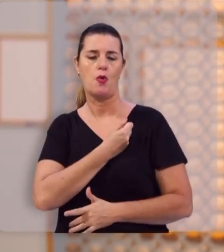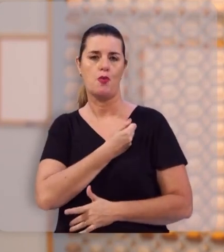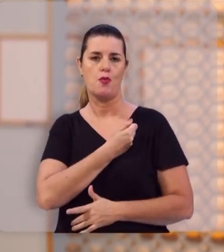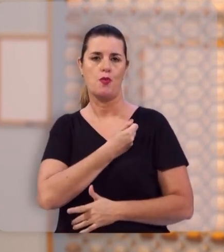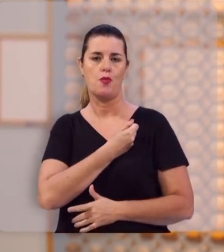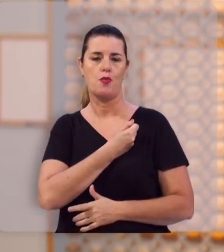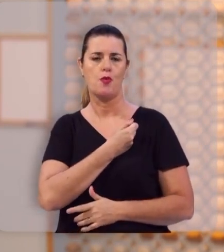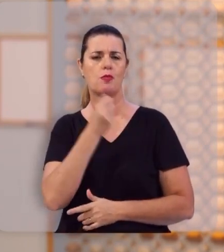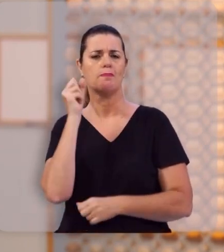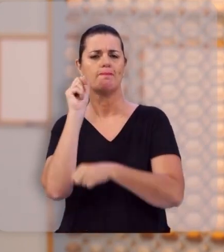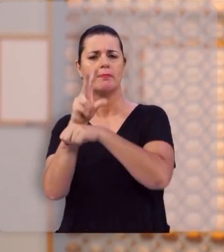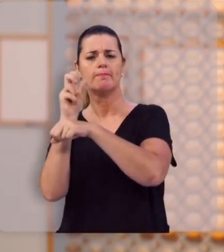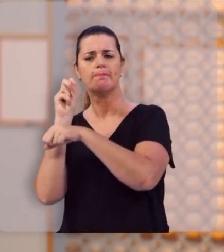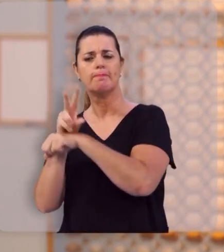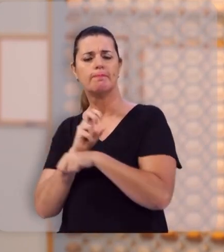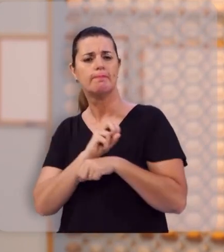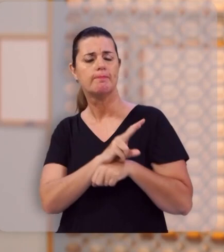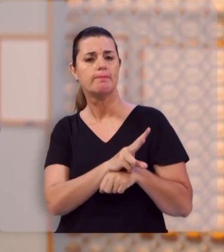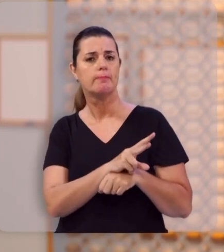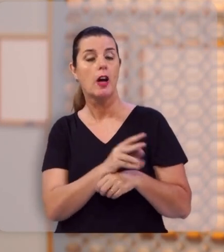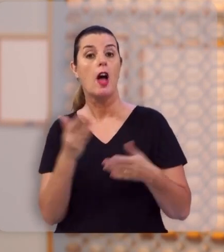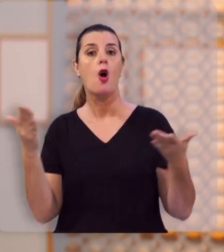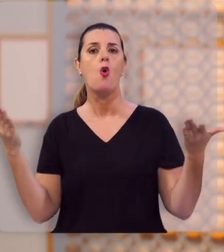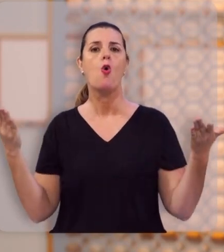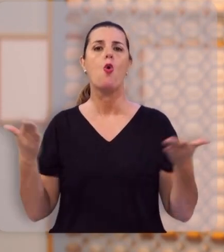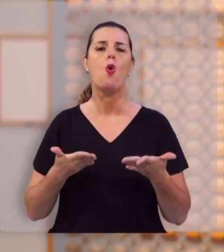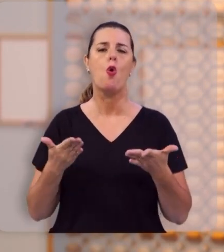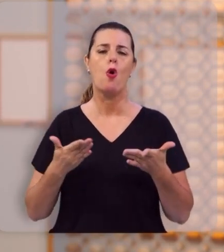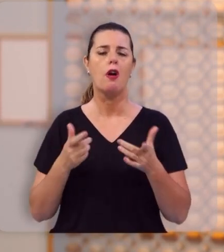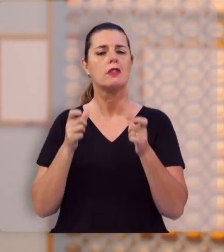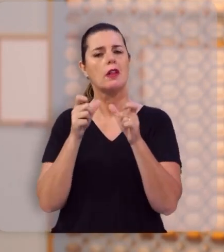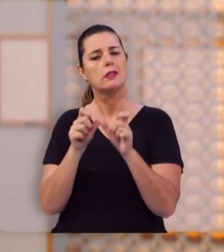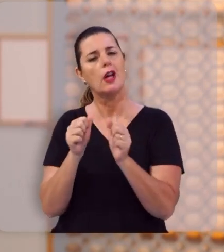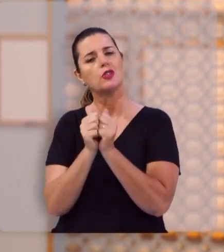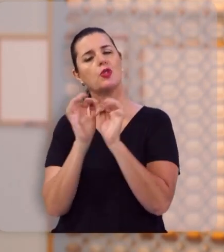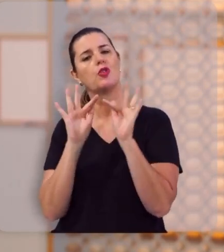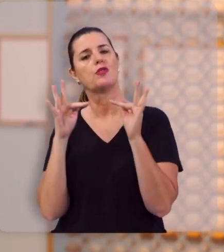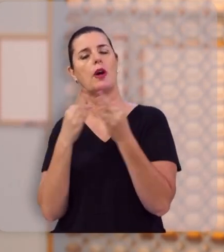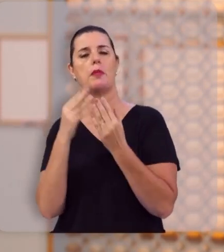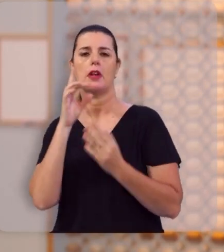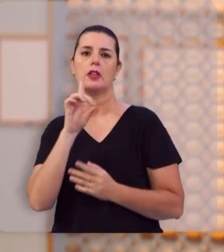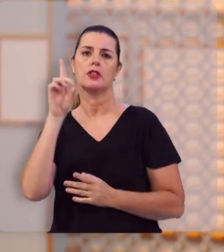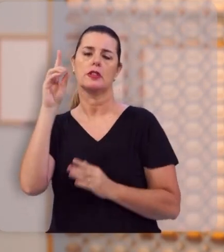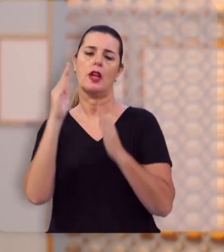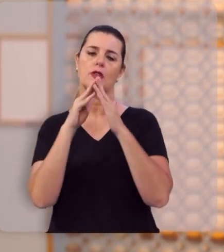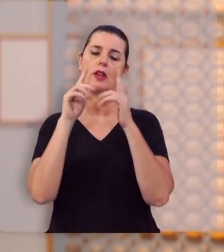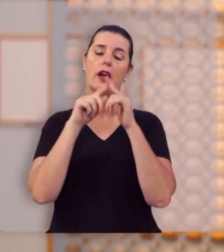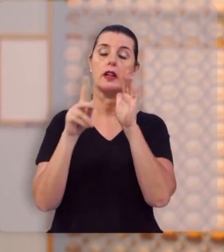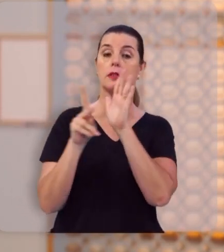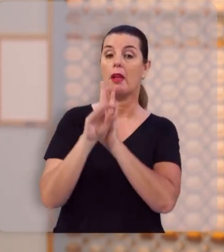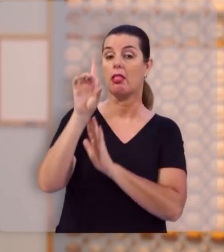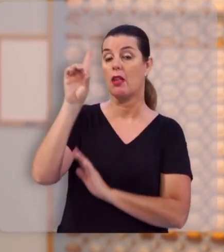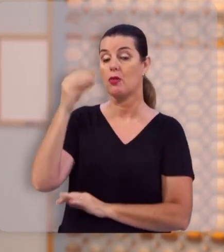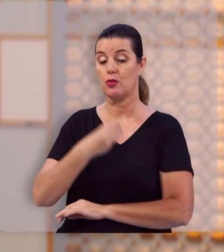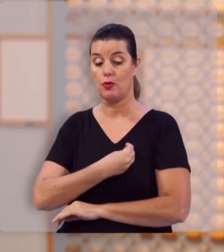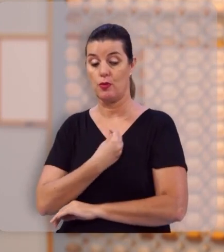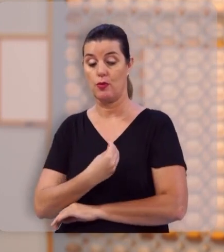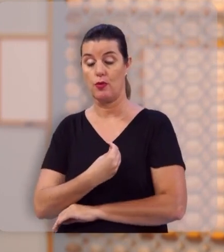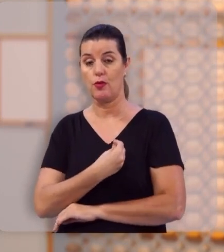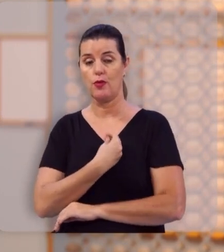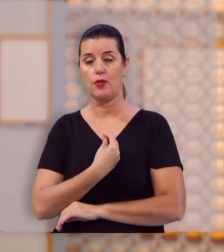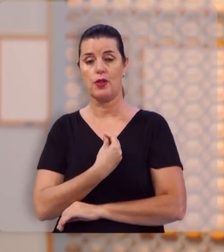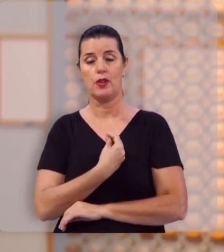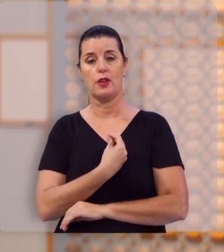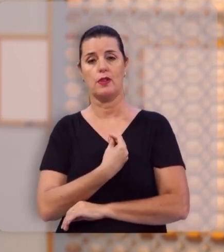salvos, alcançados, e hoje fazem parte da família de Deus, da igreja do Deus vivo, que é a coluna